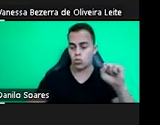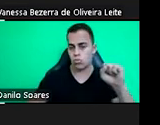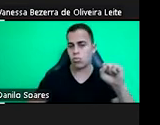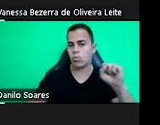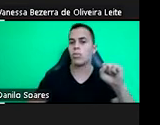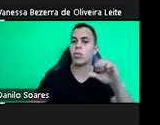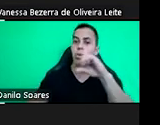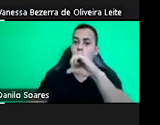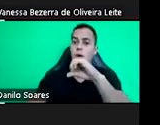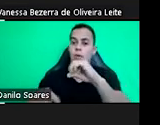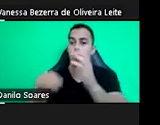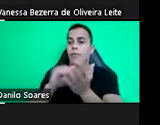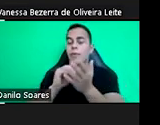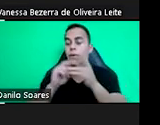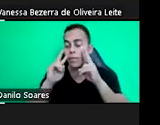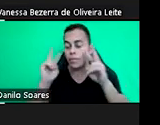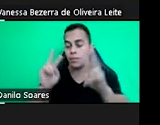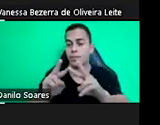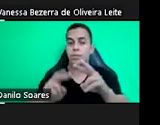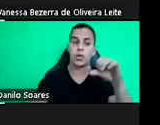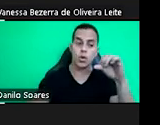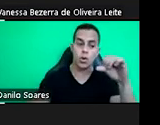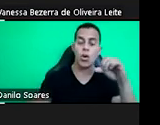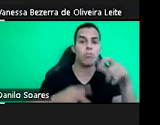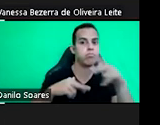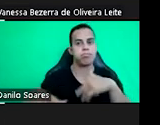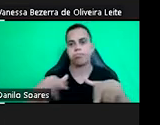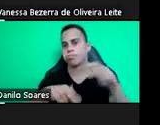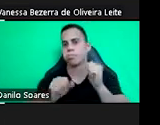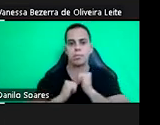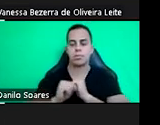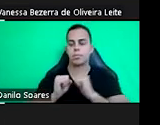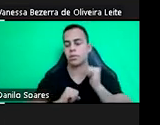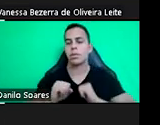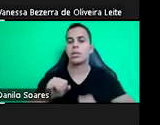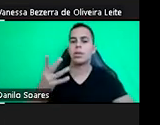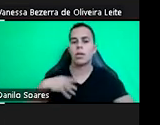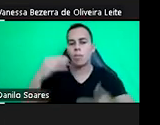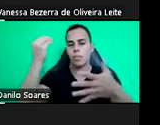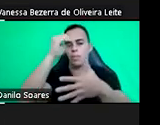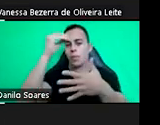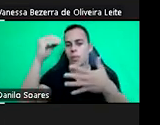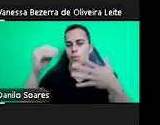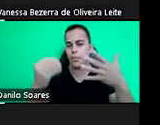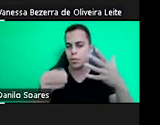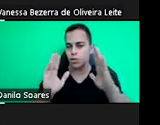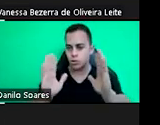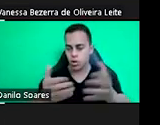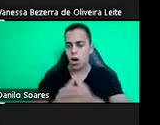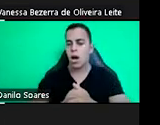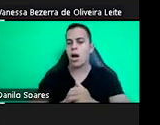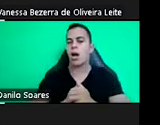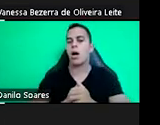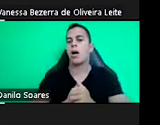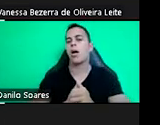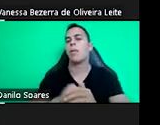de desatenção e 9 no de hiperatividade e impulsividade. Então, aqui eu listei todos eles, mas vou colocar um